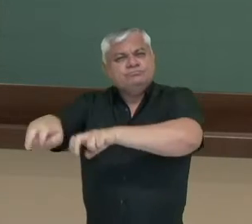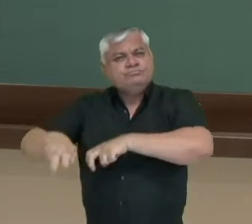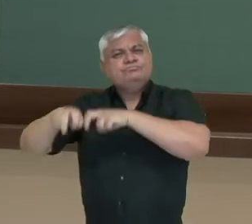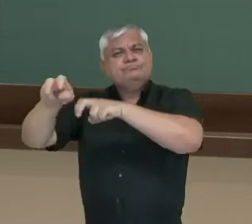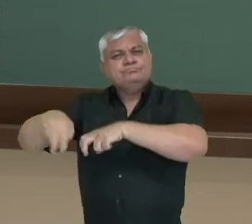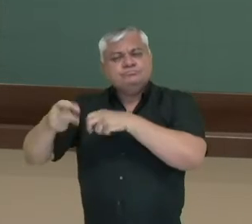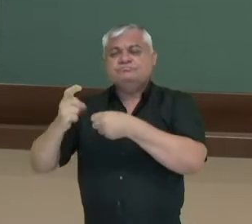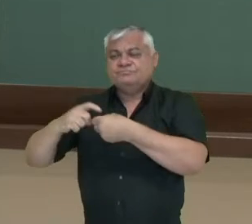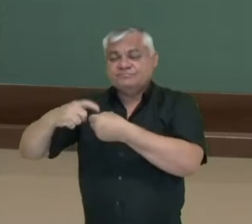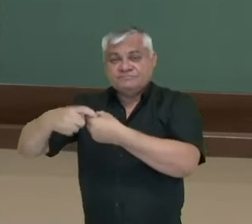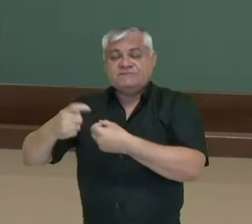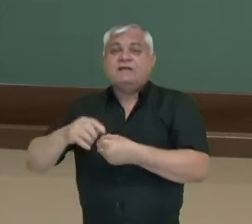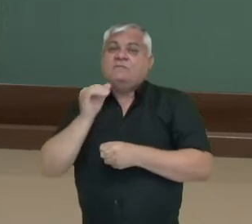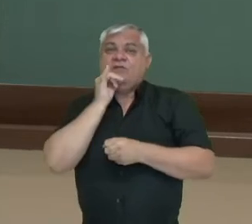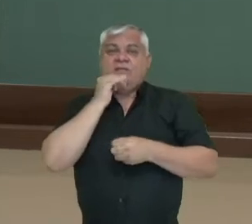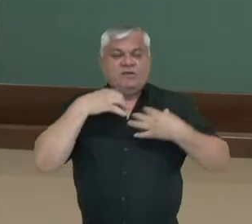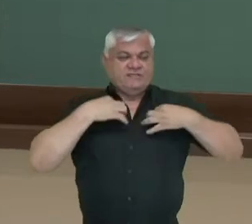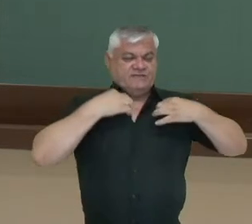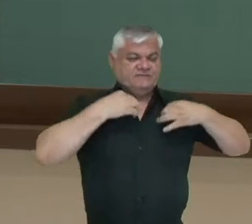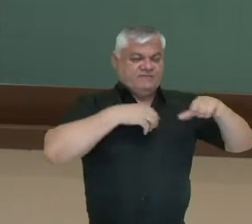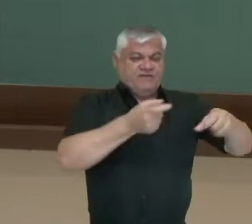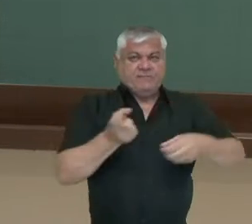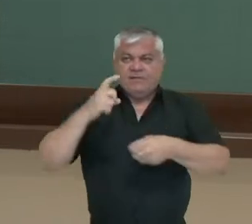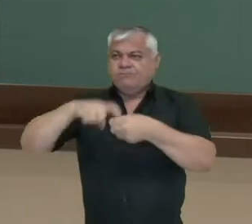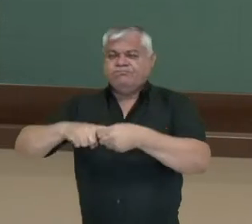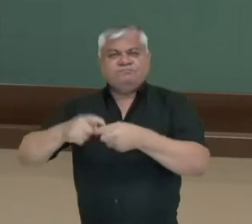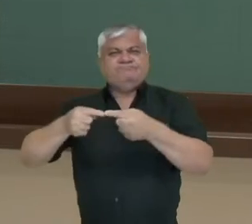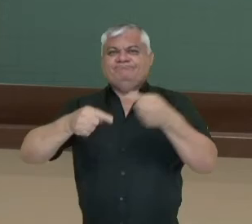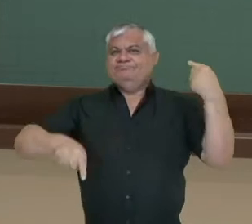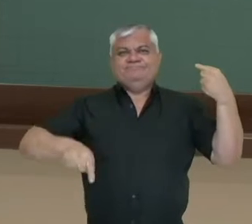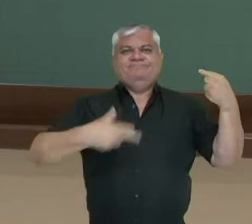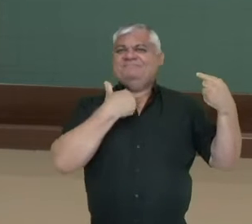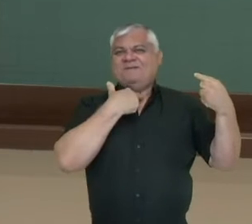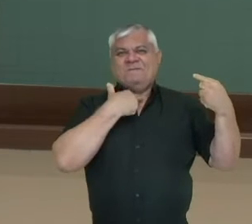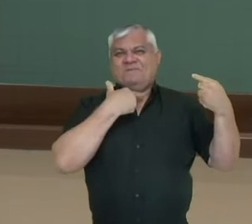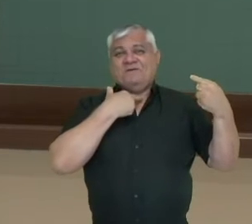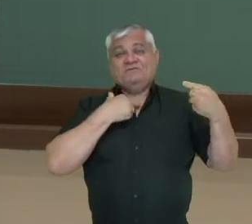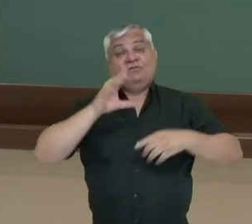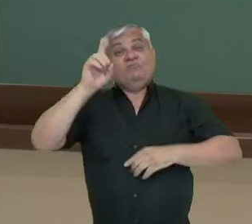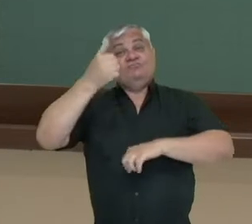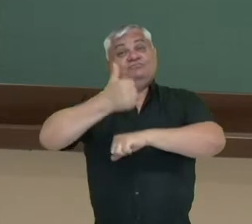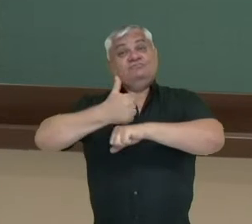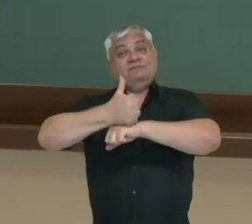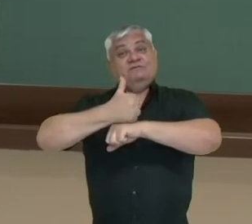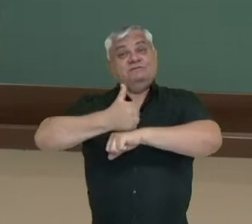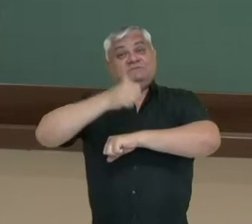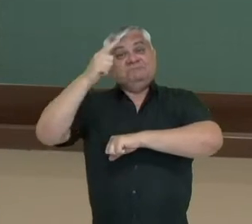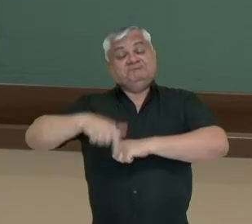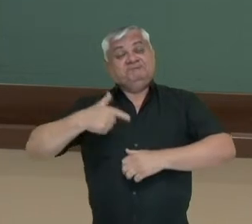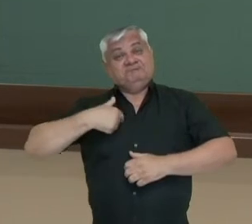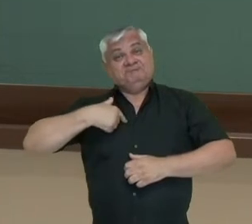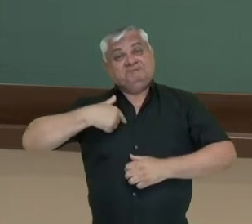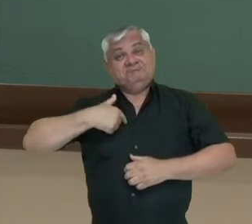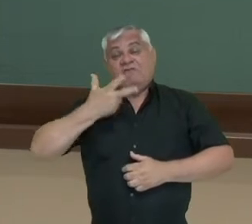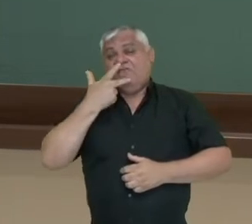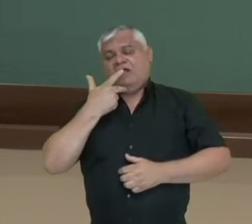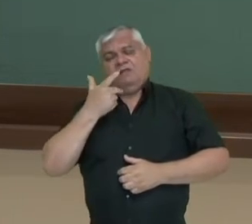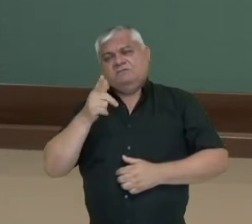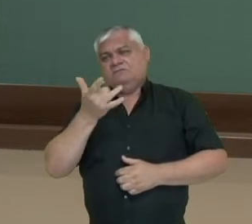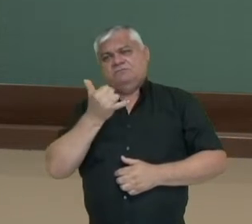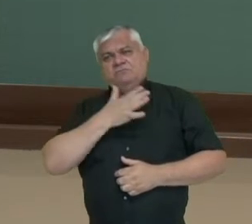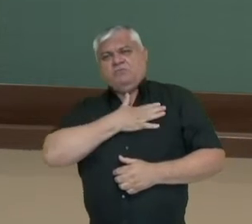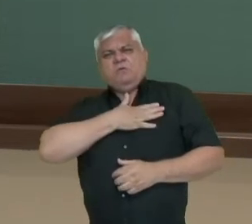razões técnicas, ele não poderá ser uma decisão de diretoria. A diretoria, por exemplo, ele não gosta